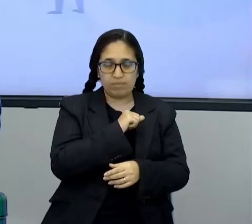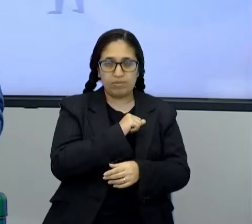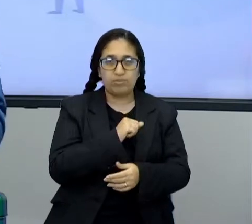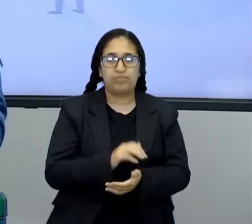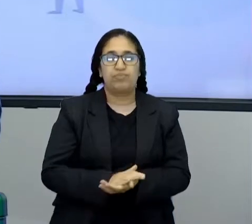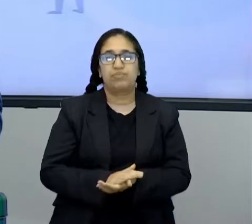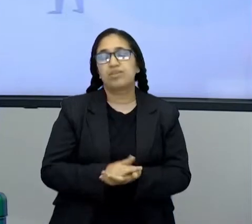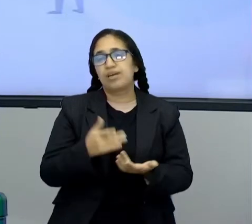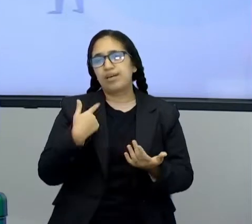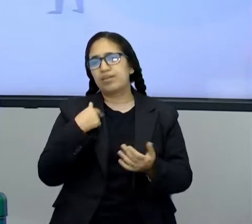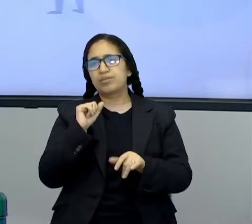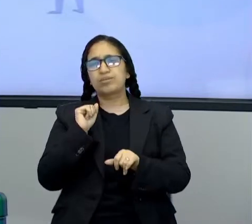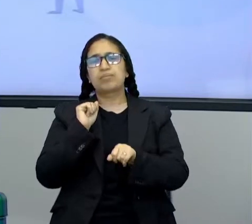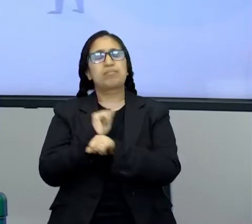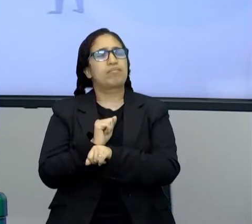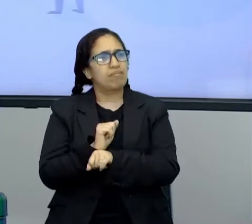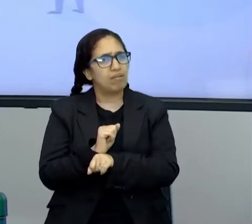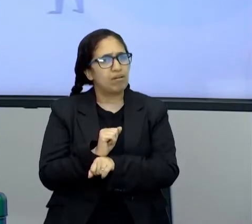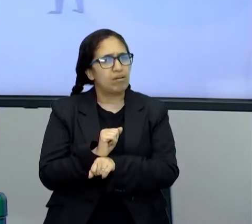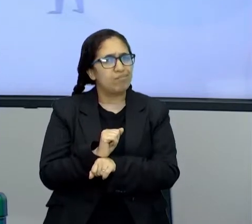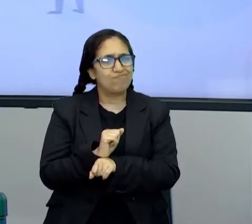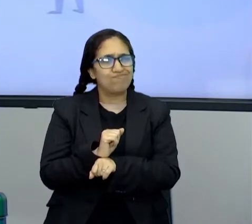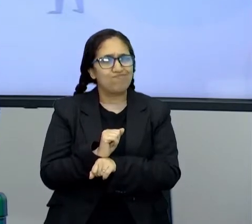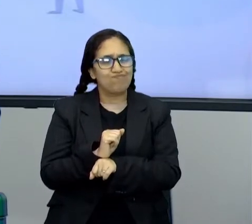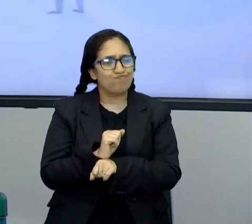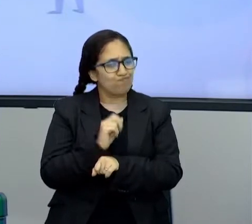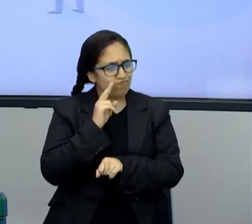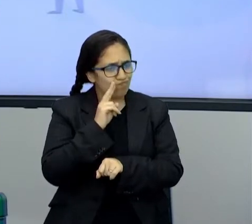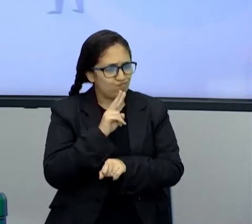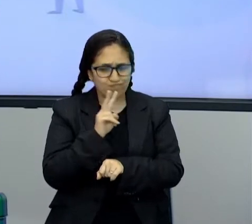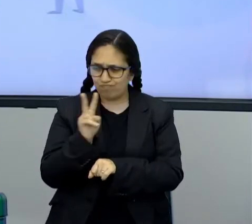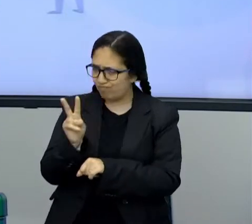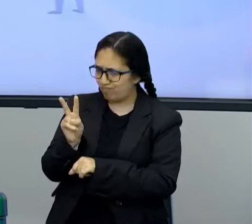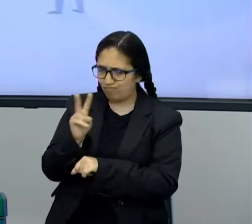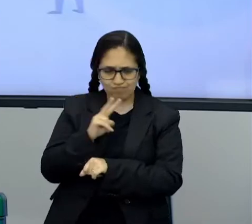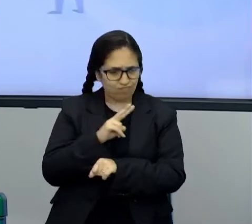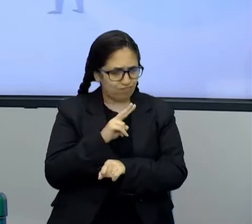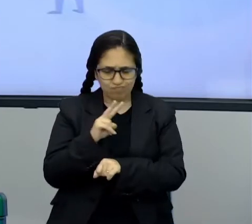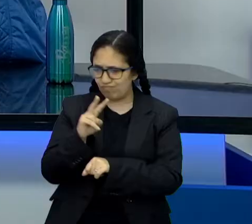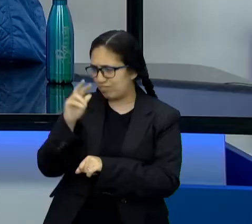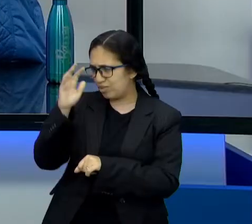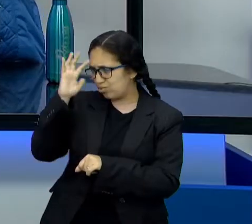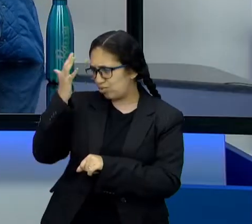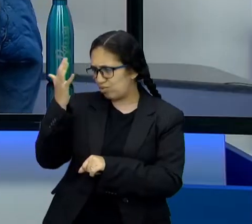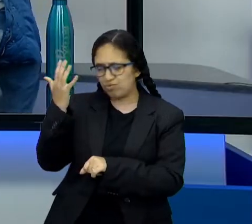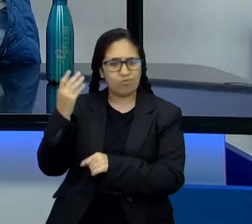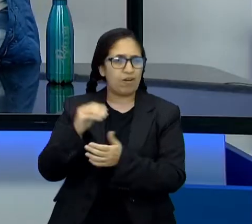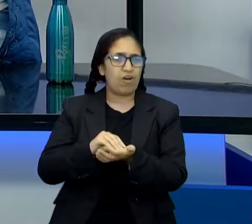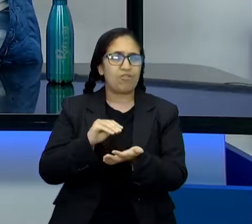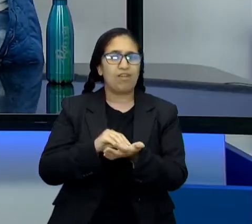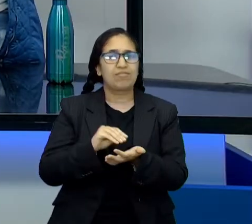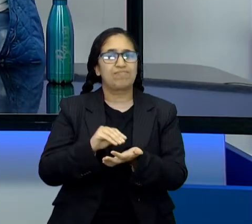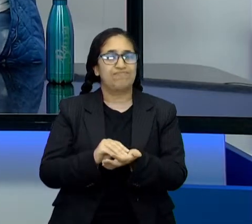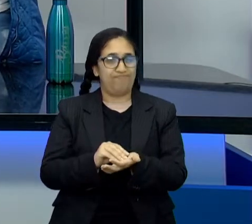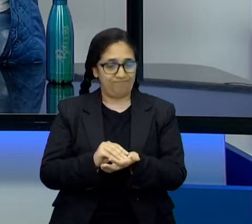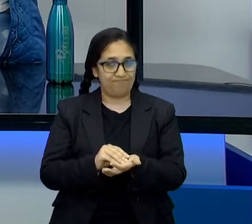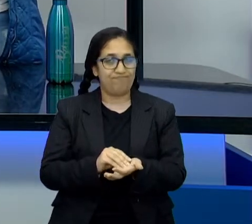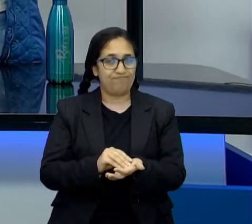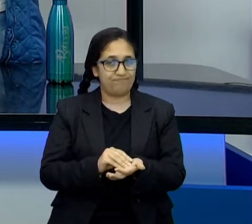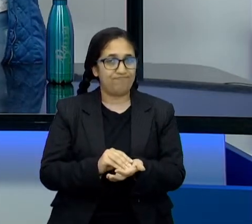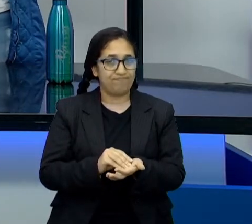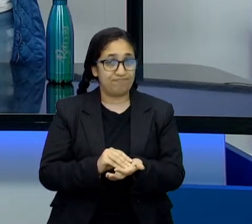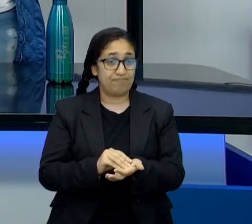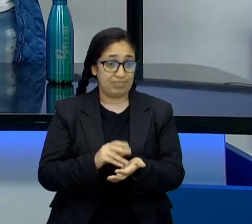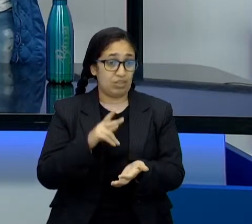por que eu parei ali num determinado momento? Porque eu não observava essa solução. Entendi. Então, assim, a gente